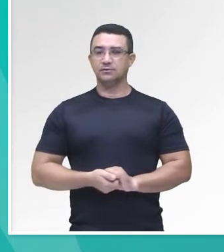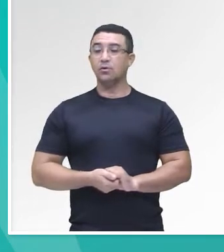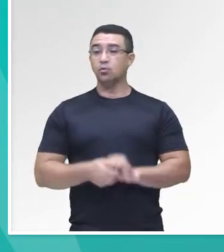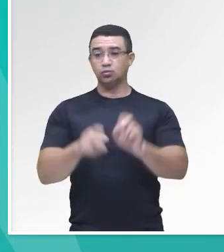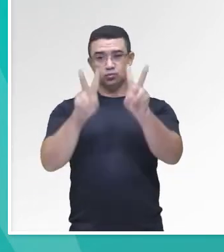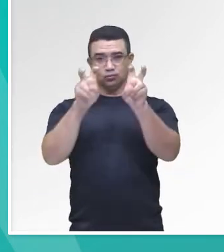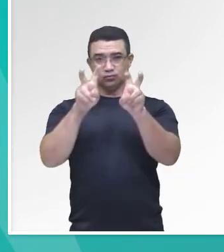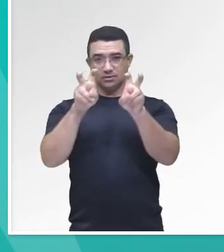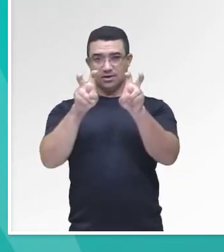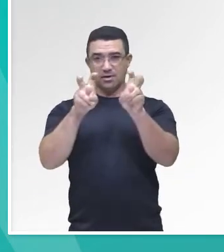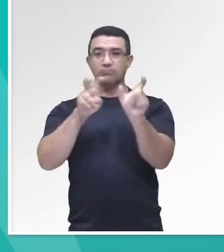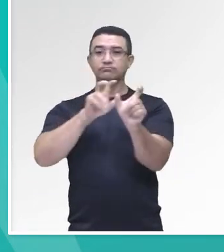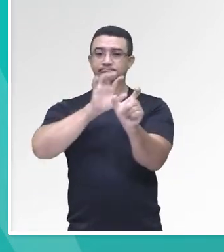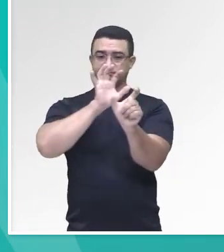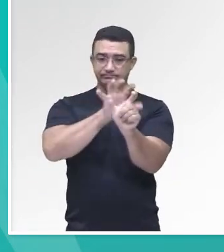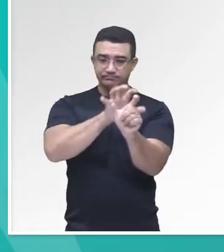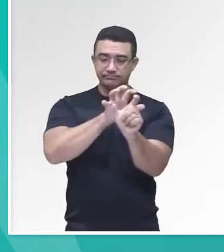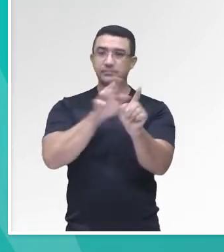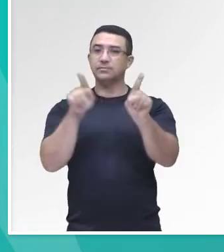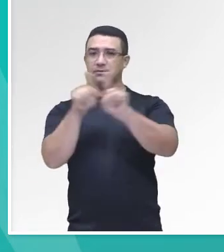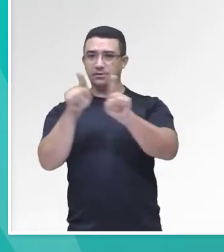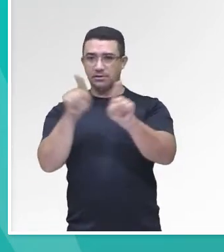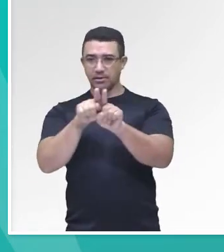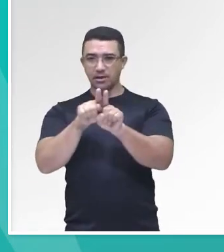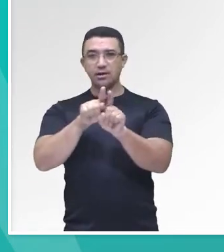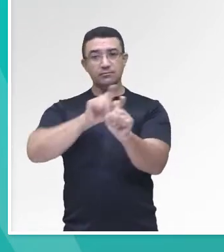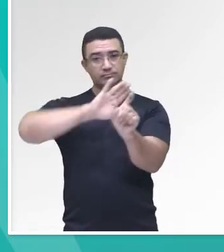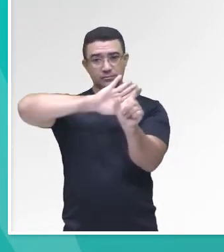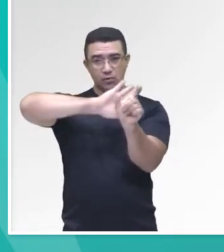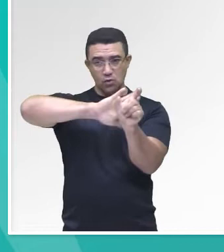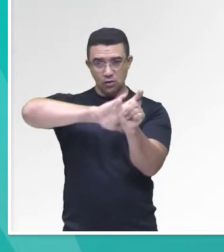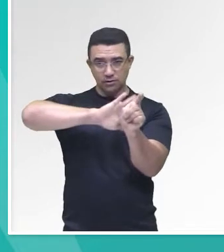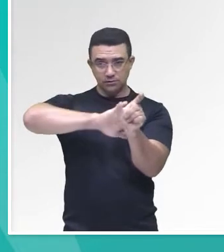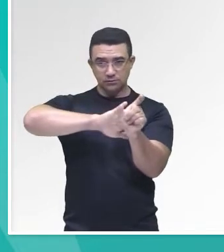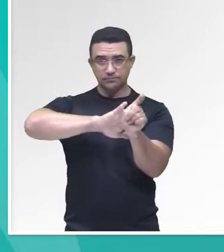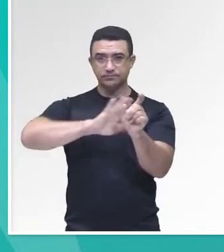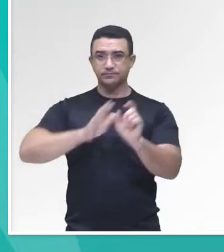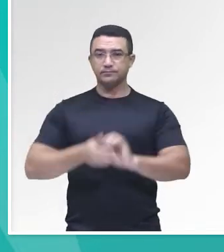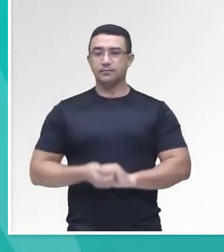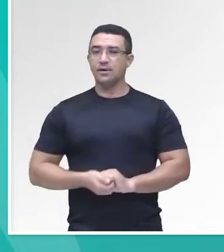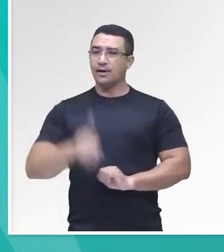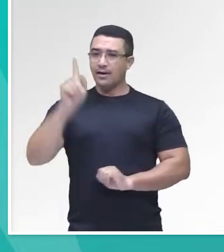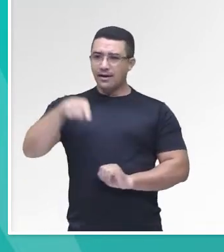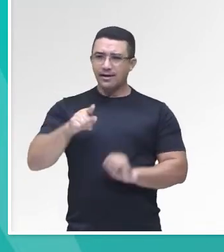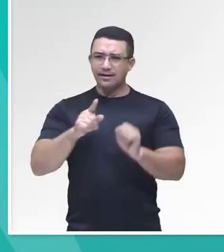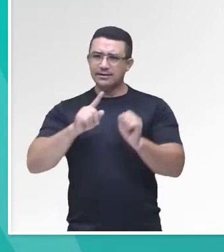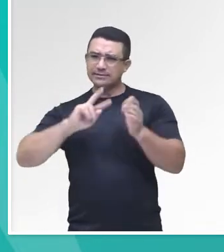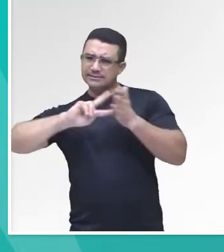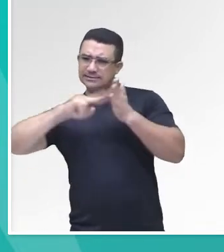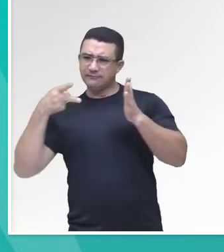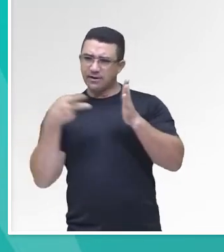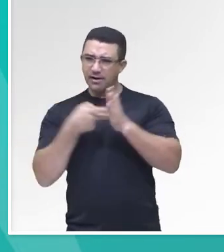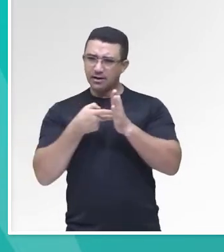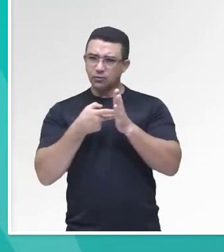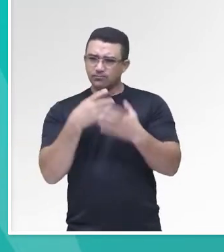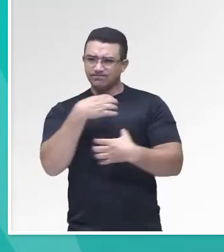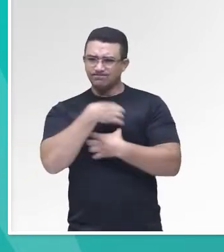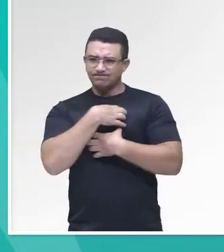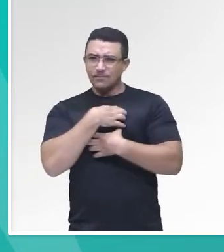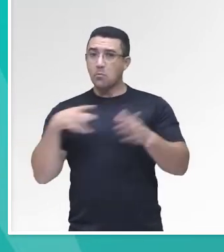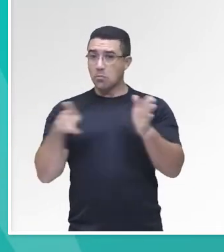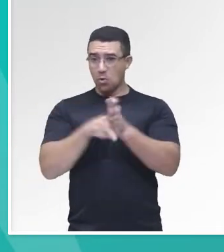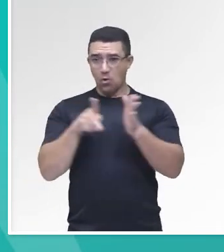conotação e denotação e conotação. É o sentido próprio e figurado